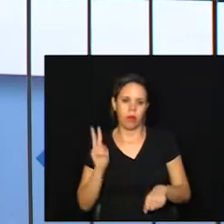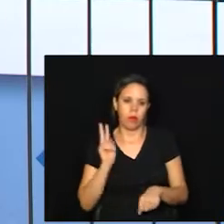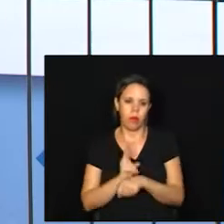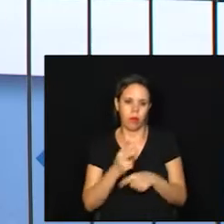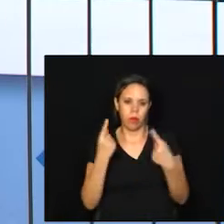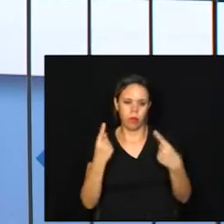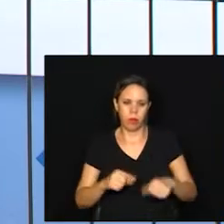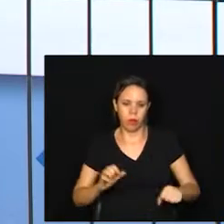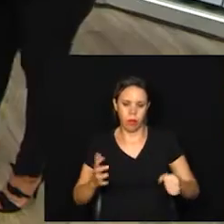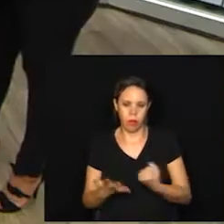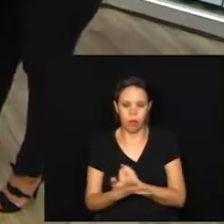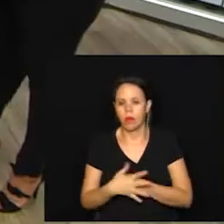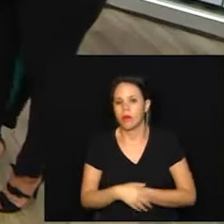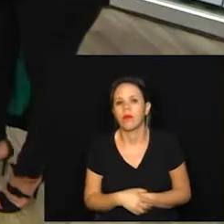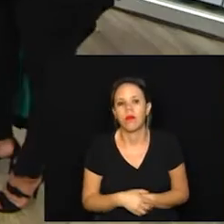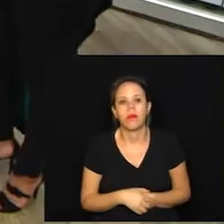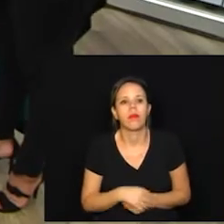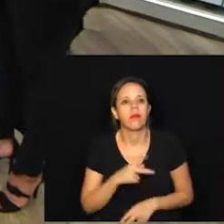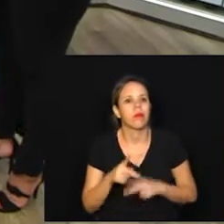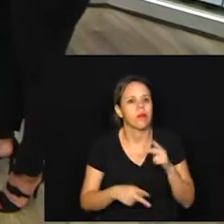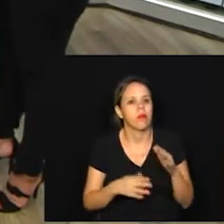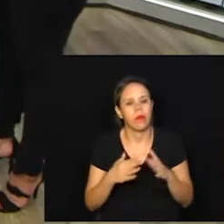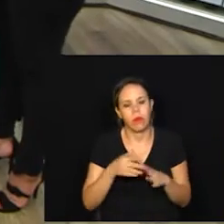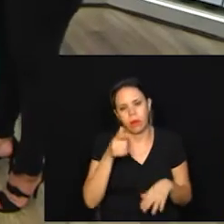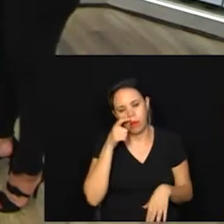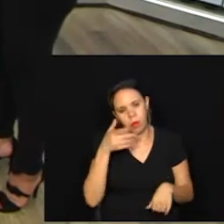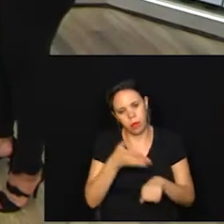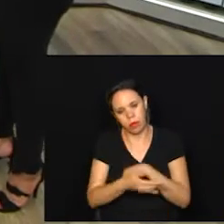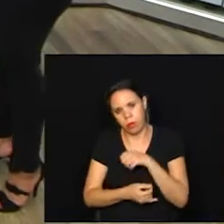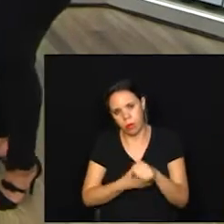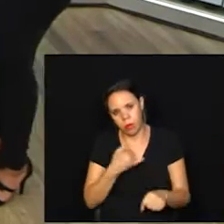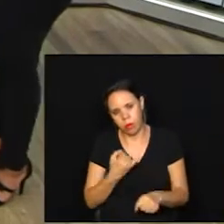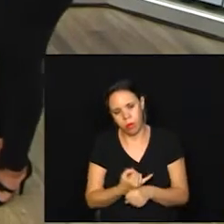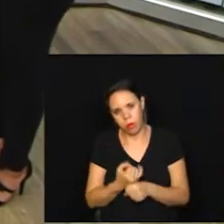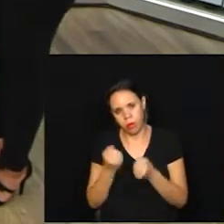contra a Covid-19. Quem está em casa também pode acessar